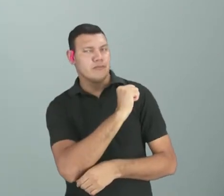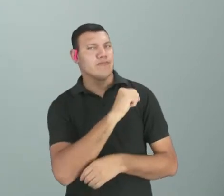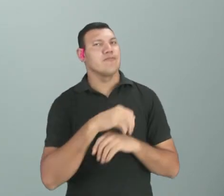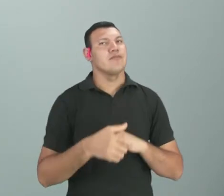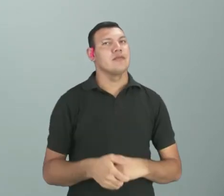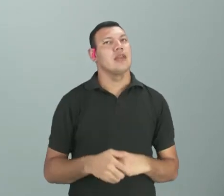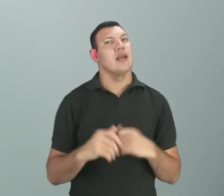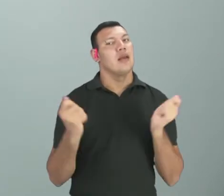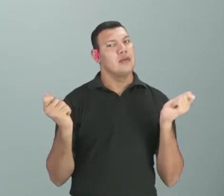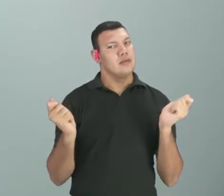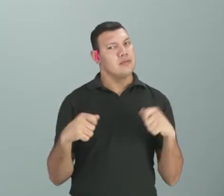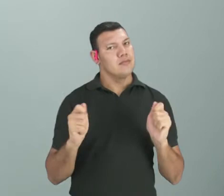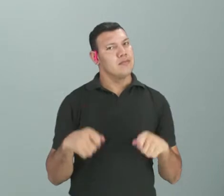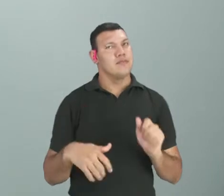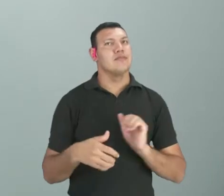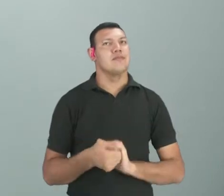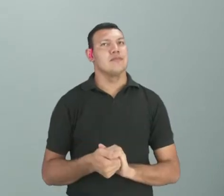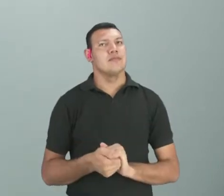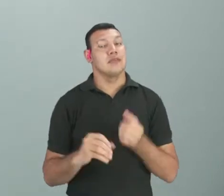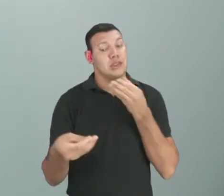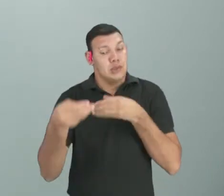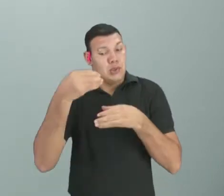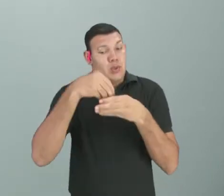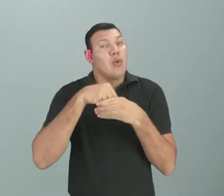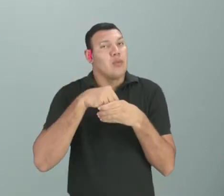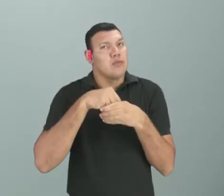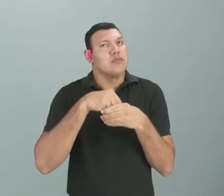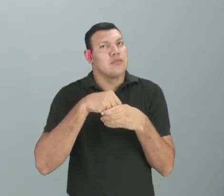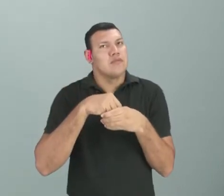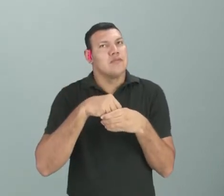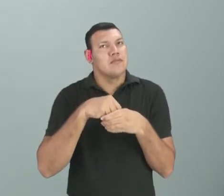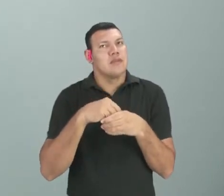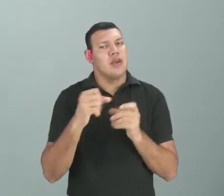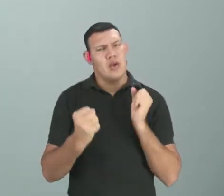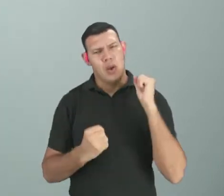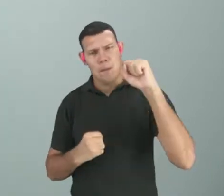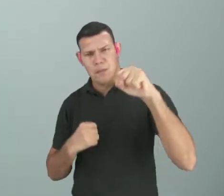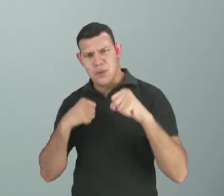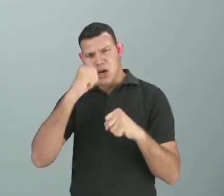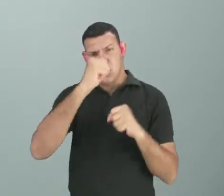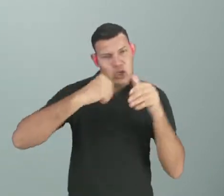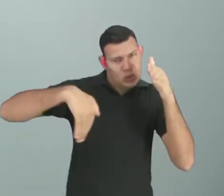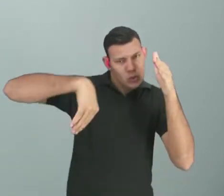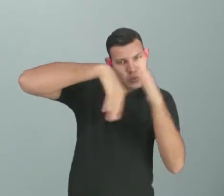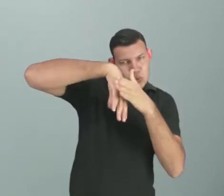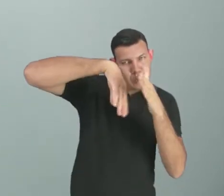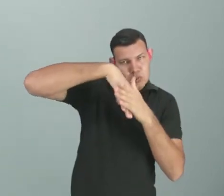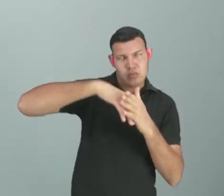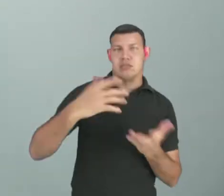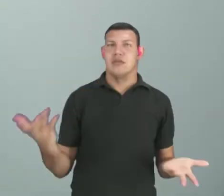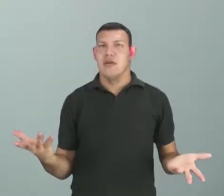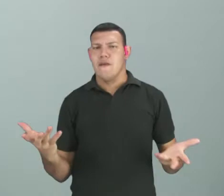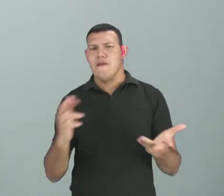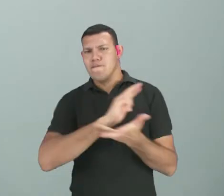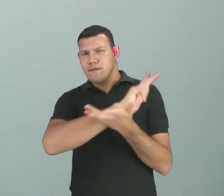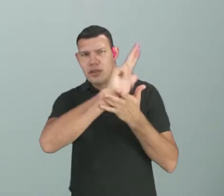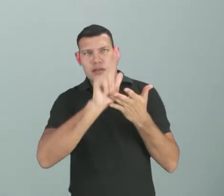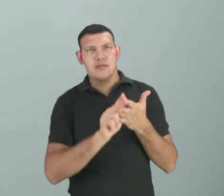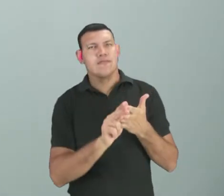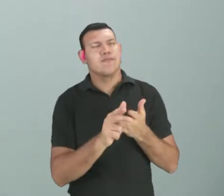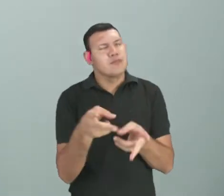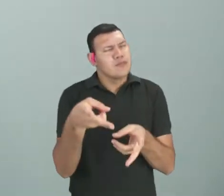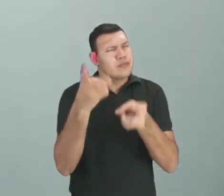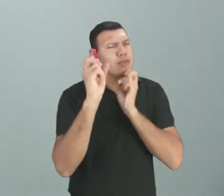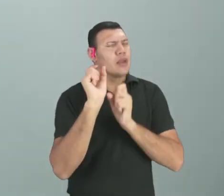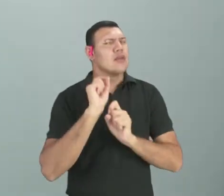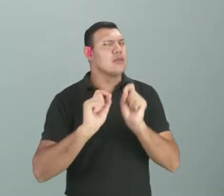ele normalmente dentro do Muay Thai são desferidos socos, chutes e caneladas. Então a gente pode ver